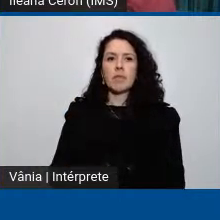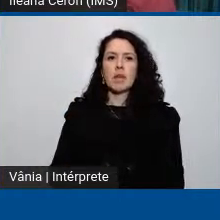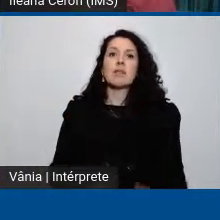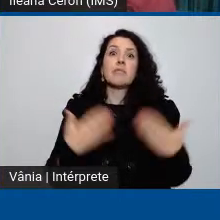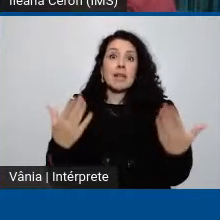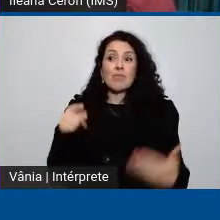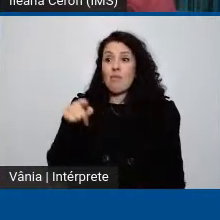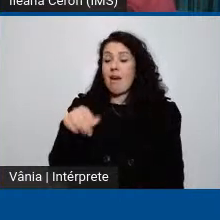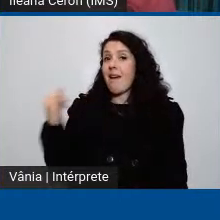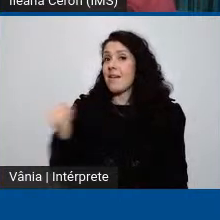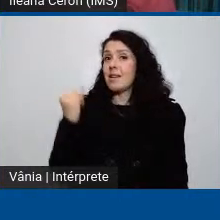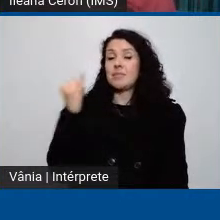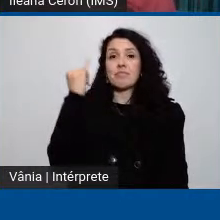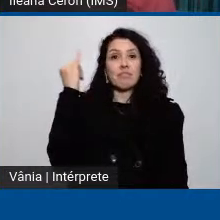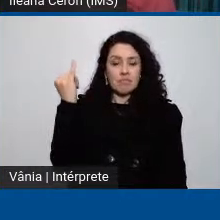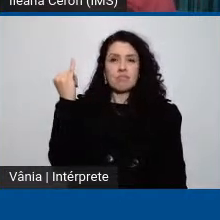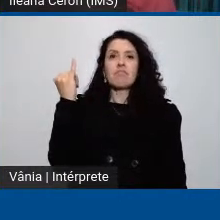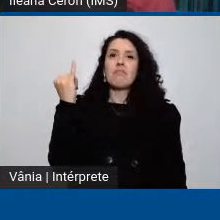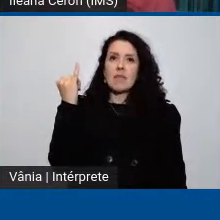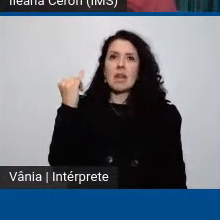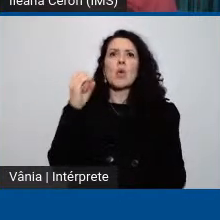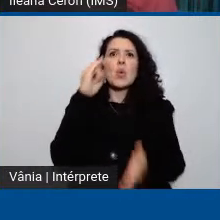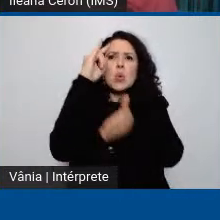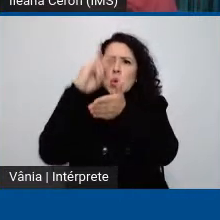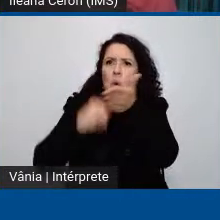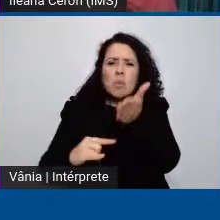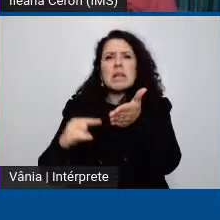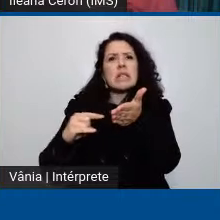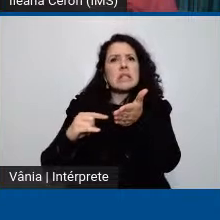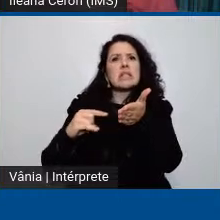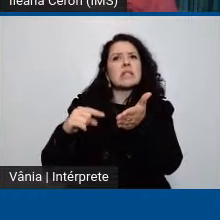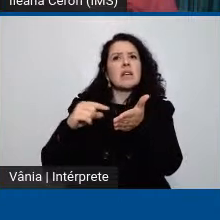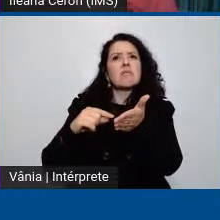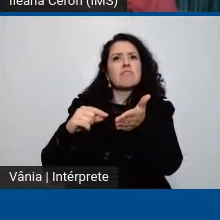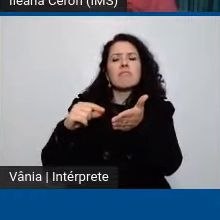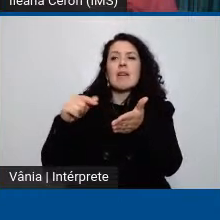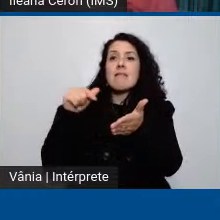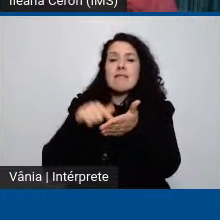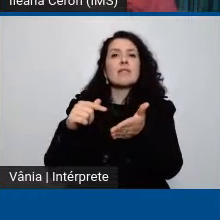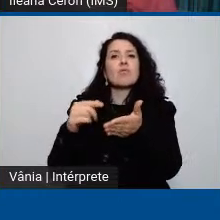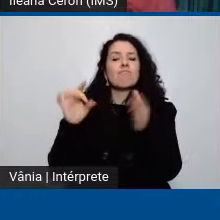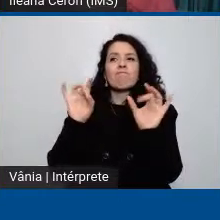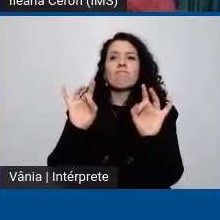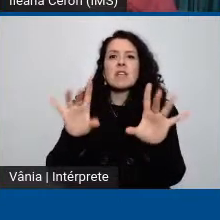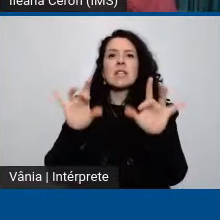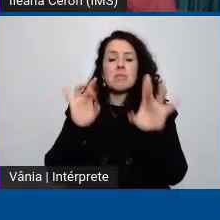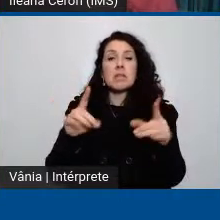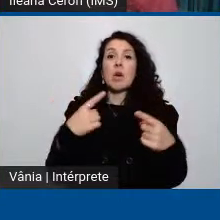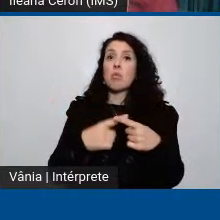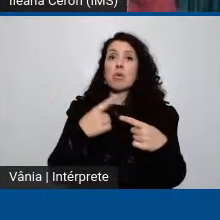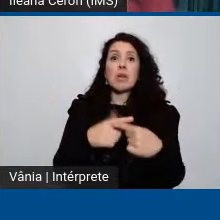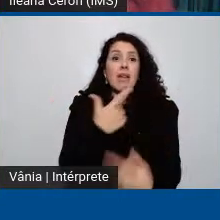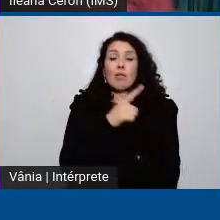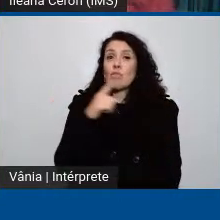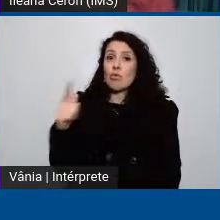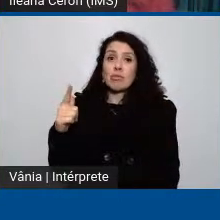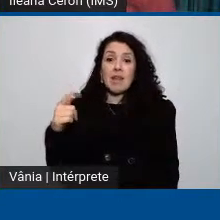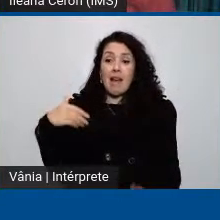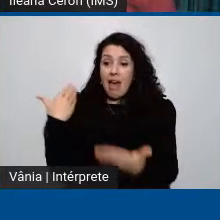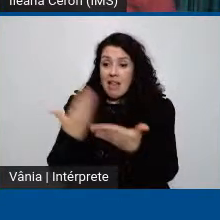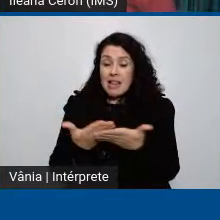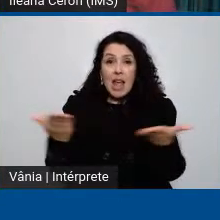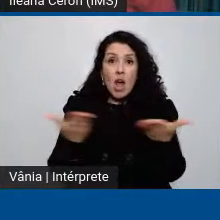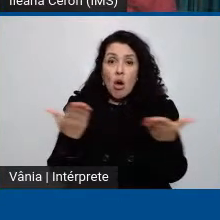Extremamente importante, né? Uma documentação extremamente rara, porque você não tem, acho muito difícil, né,